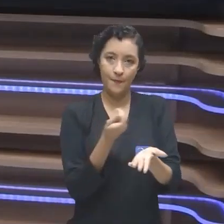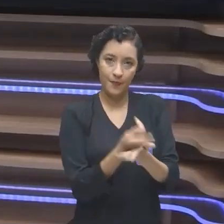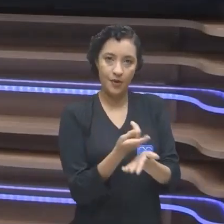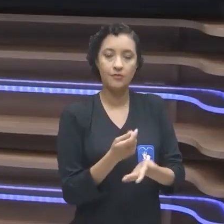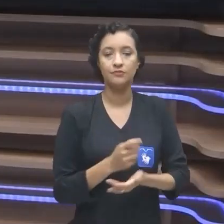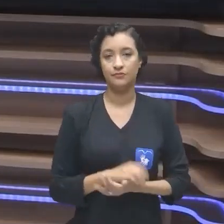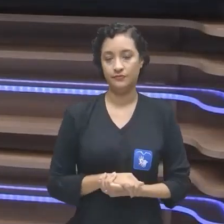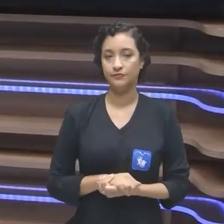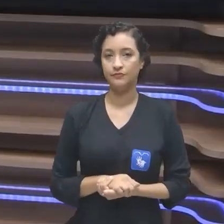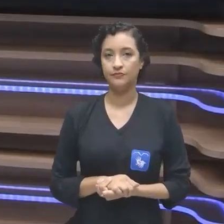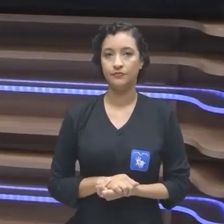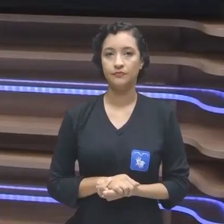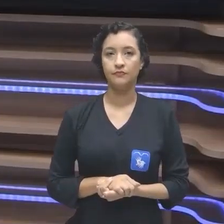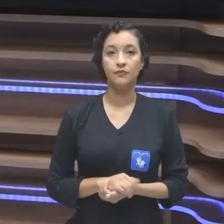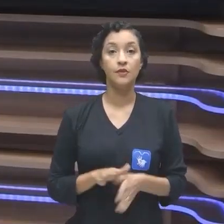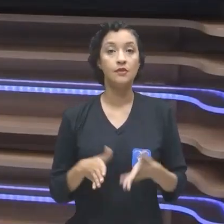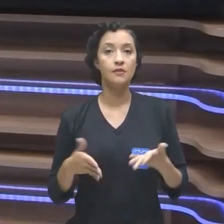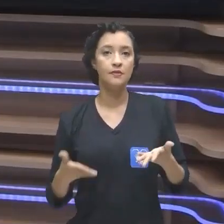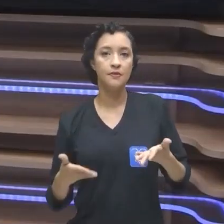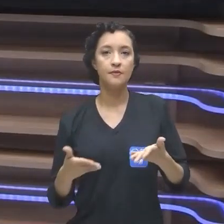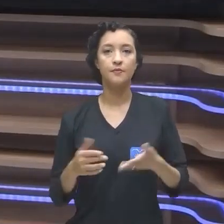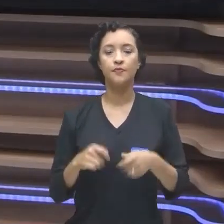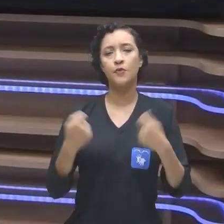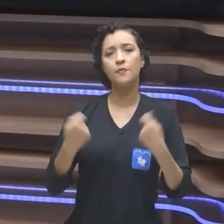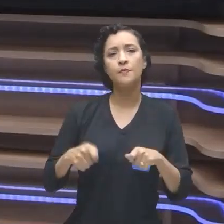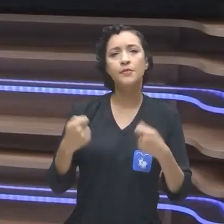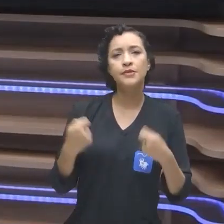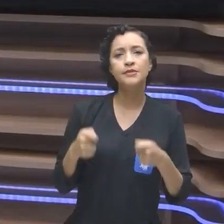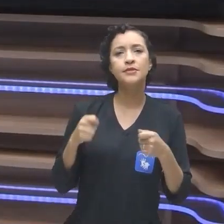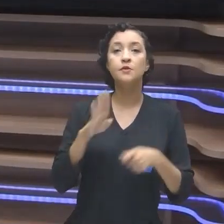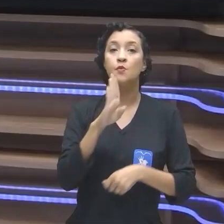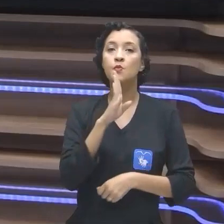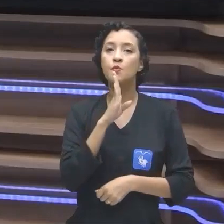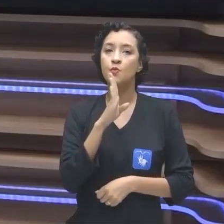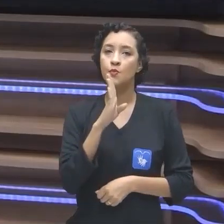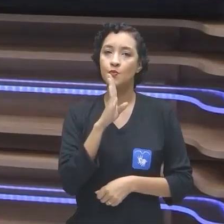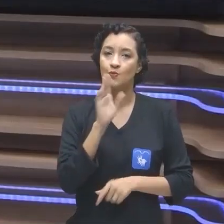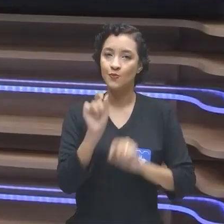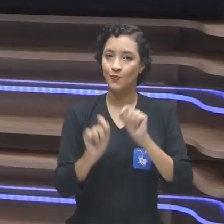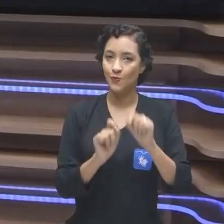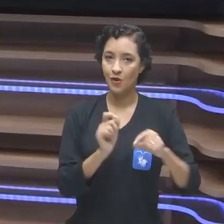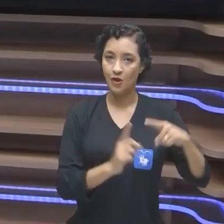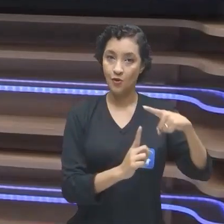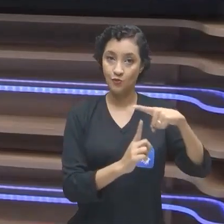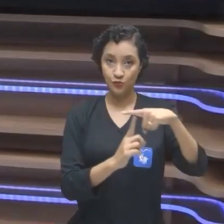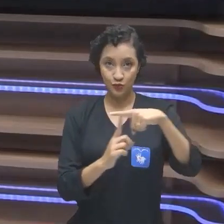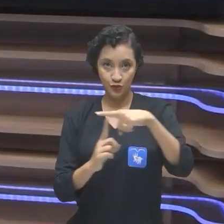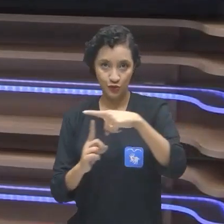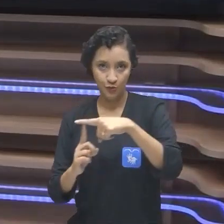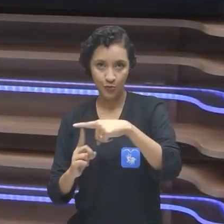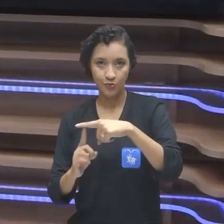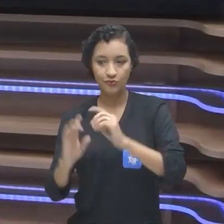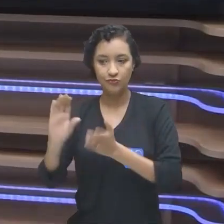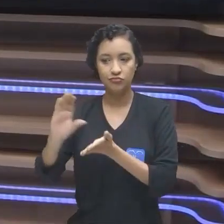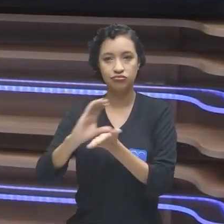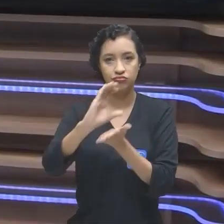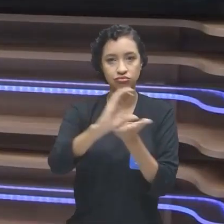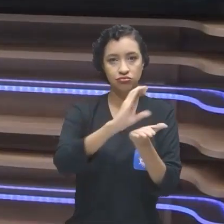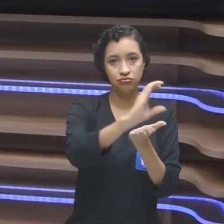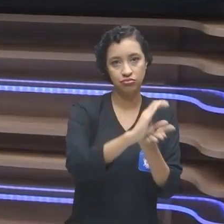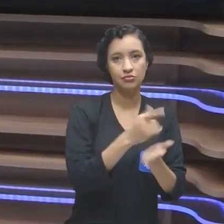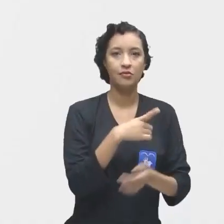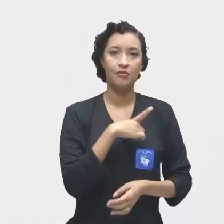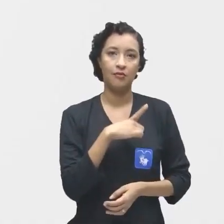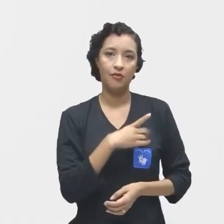né? Então, para isso, nós precisamos conhecer os tipos de recurso que nós temos. Vamos lá conhecer os tipos